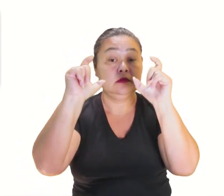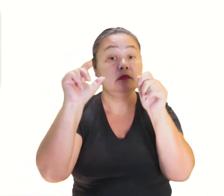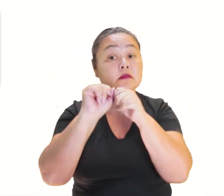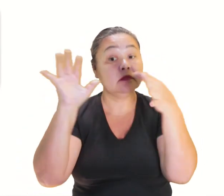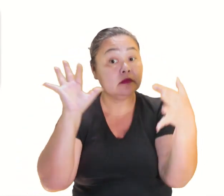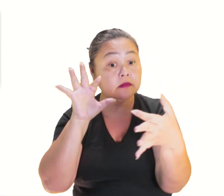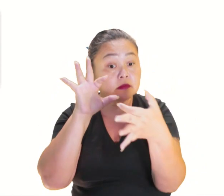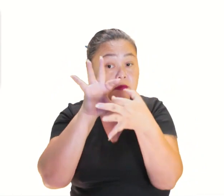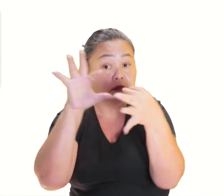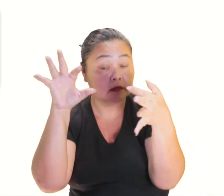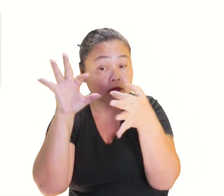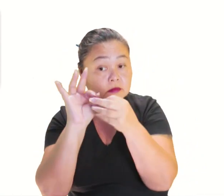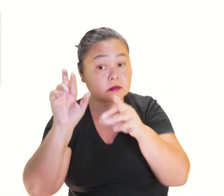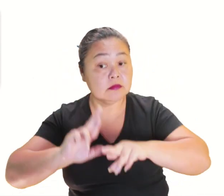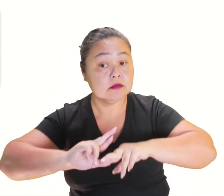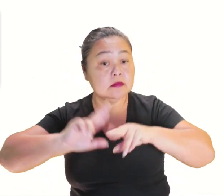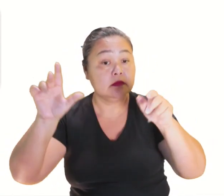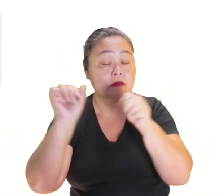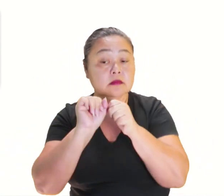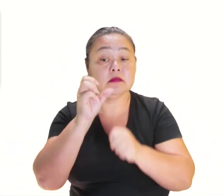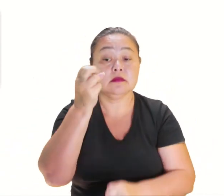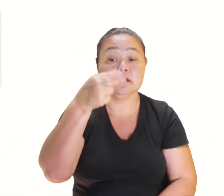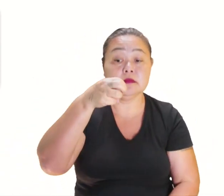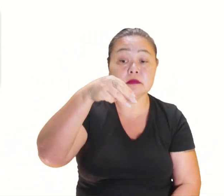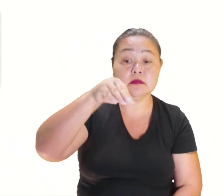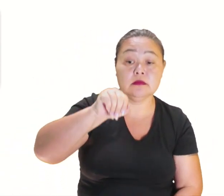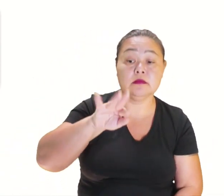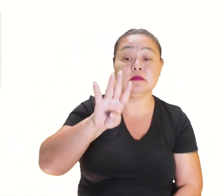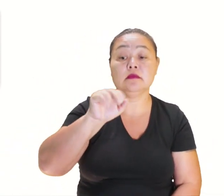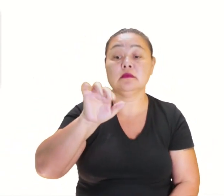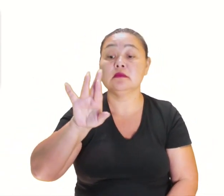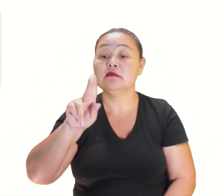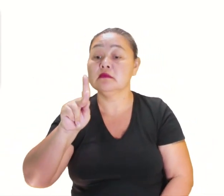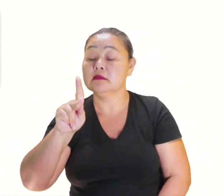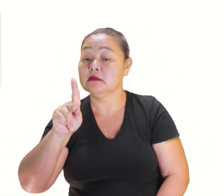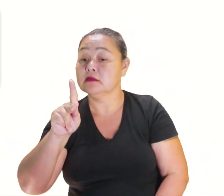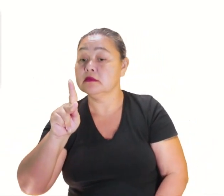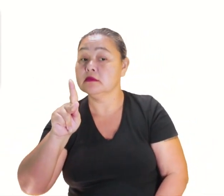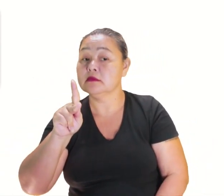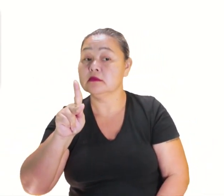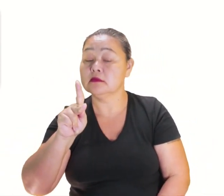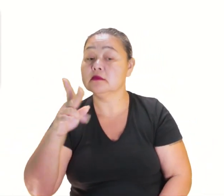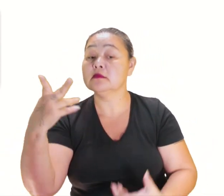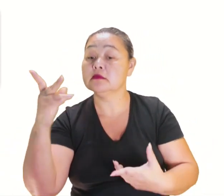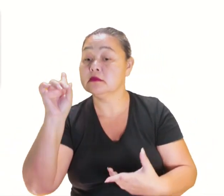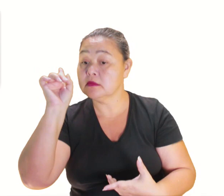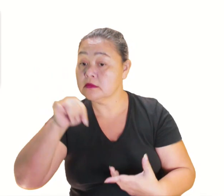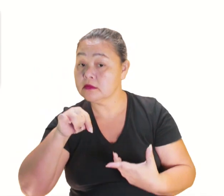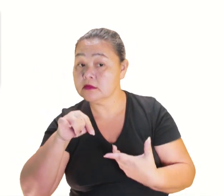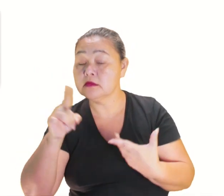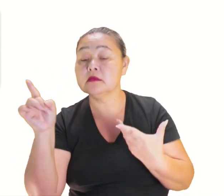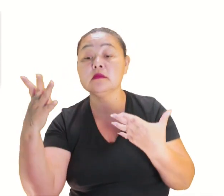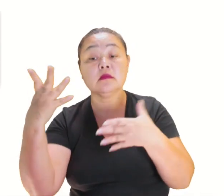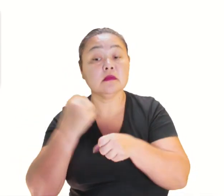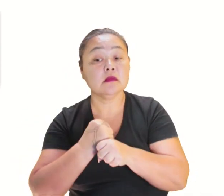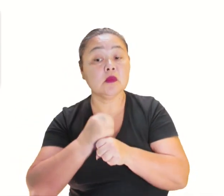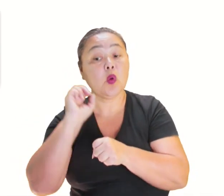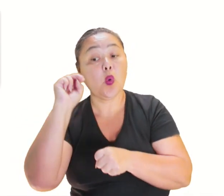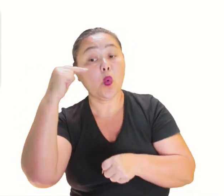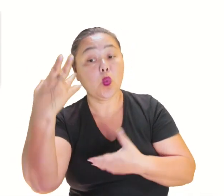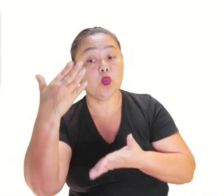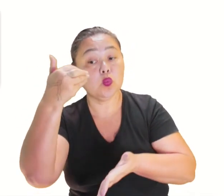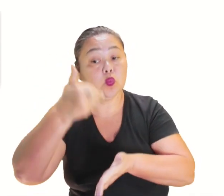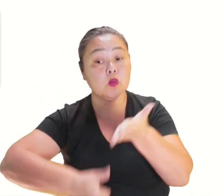que vai ligar para diferenciar monômio, binômio, trinômio é a adição ou subtração